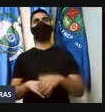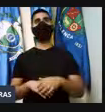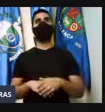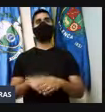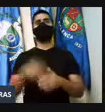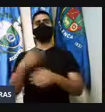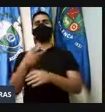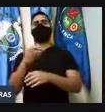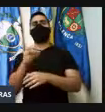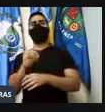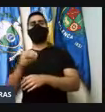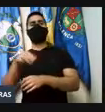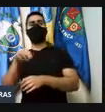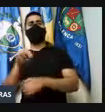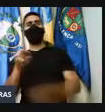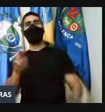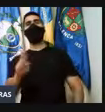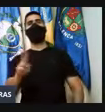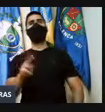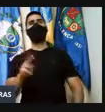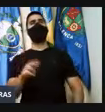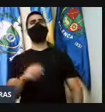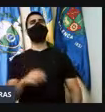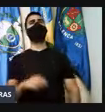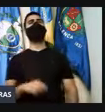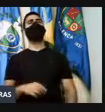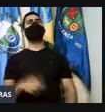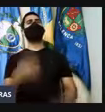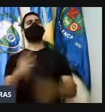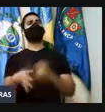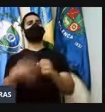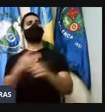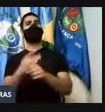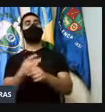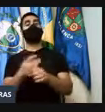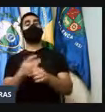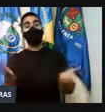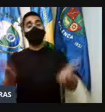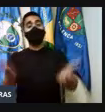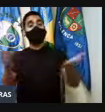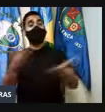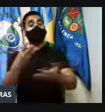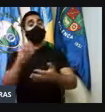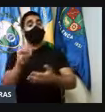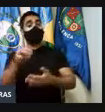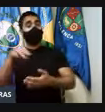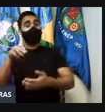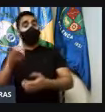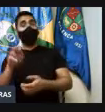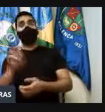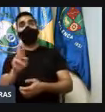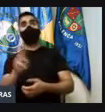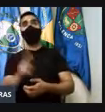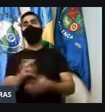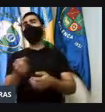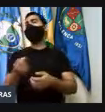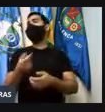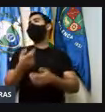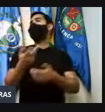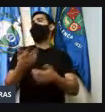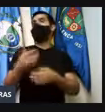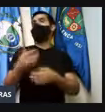30 milhões nesses primeiros 4 anos. Você imagina se investir 30 milhões em saneamento básico em Valença, o quanto nós